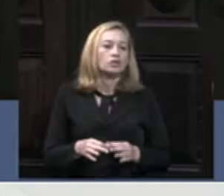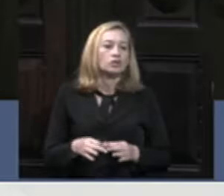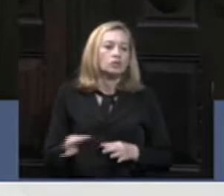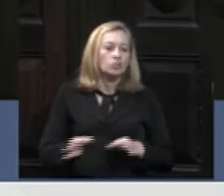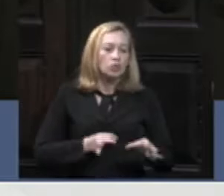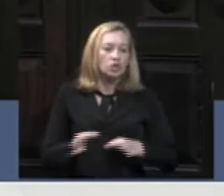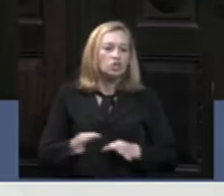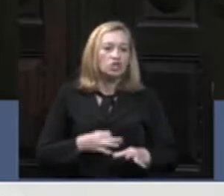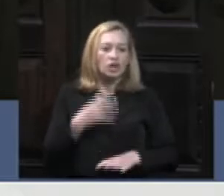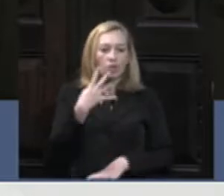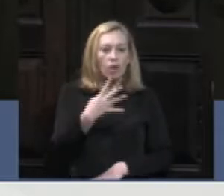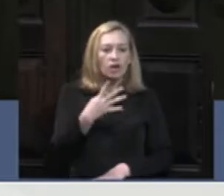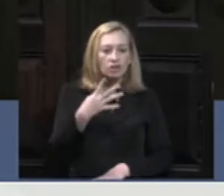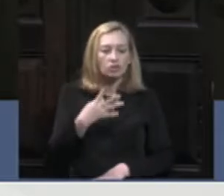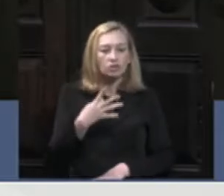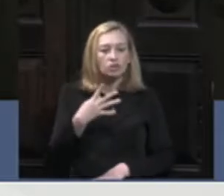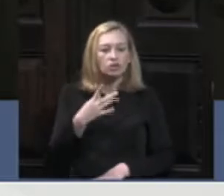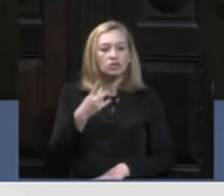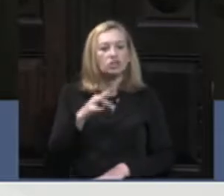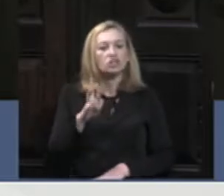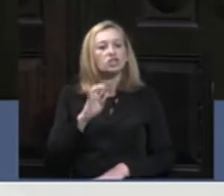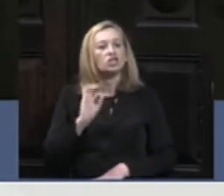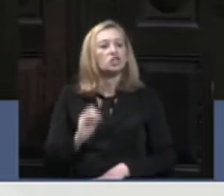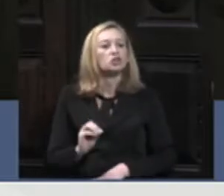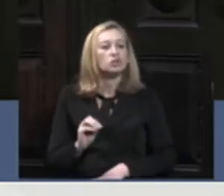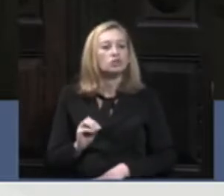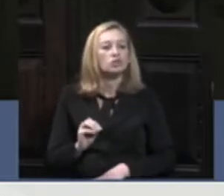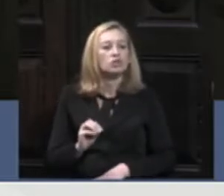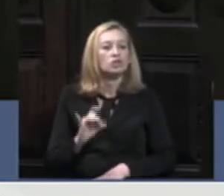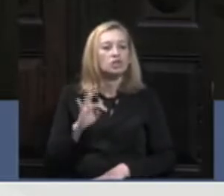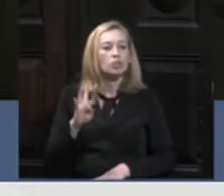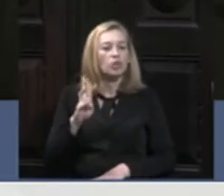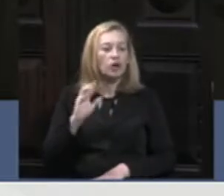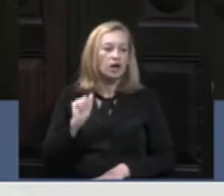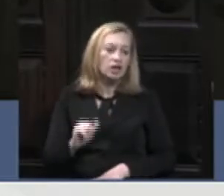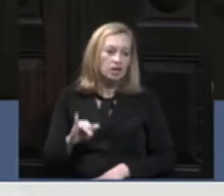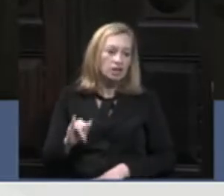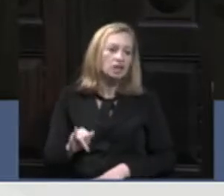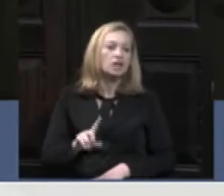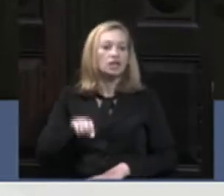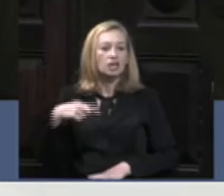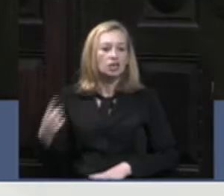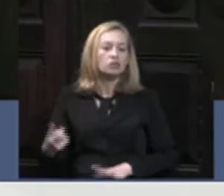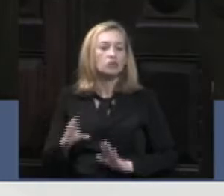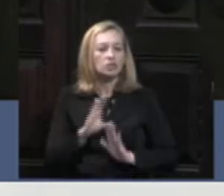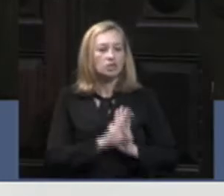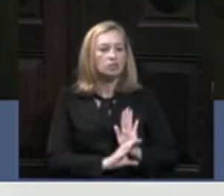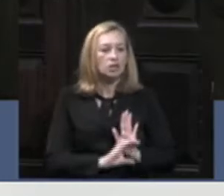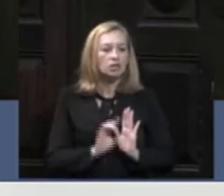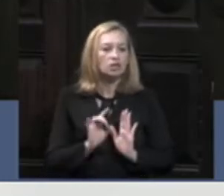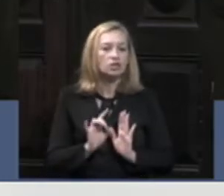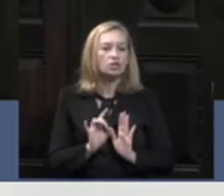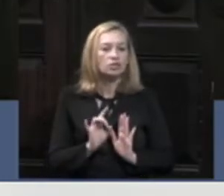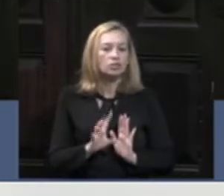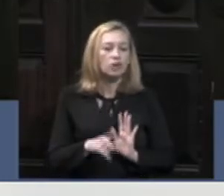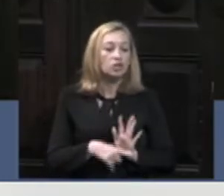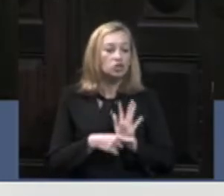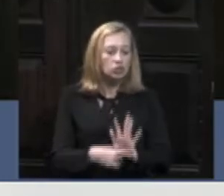Itaboraí. Agora, as outras emendas, apenas para não criar obstáculo à tramitação do